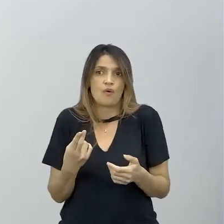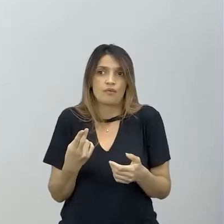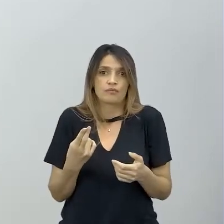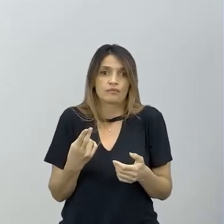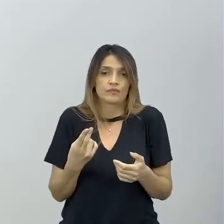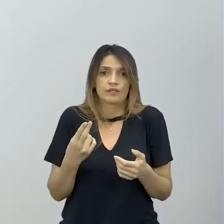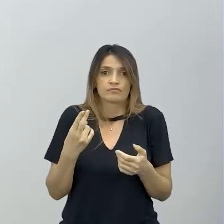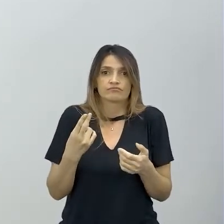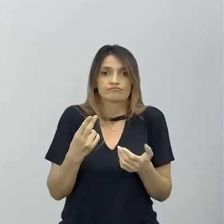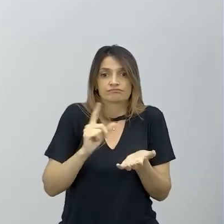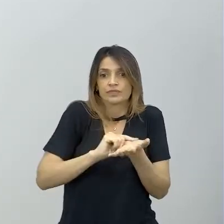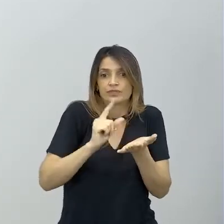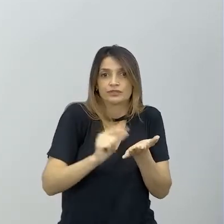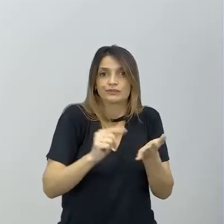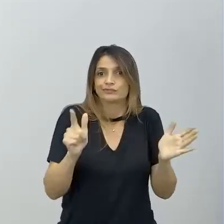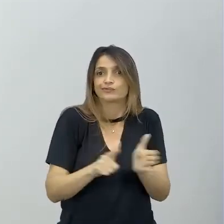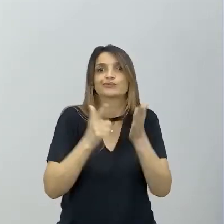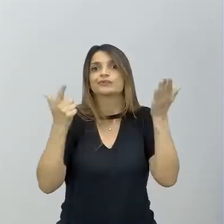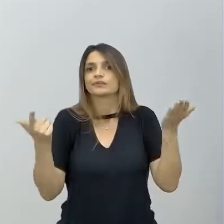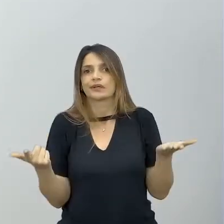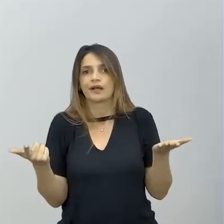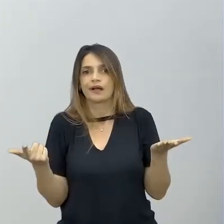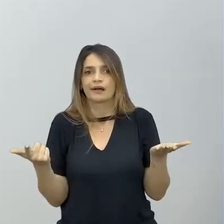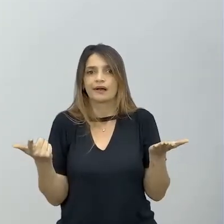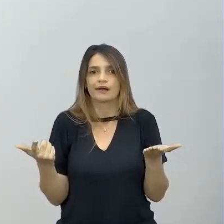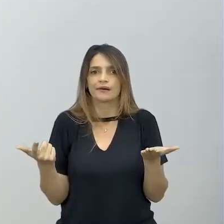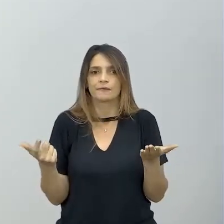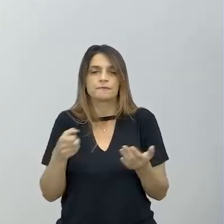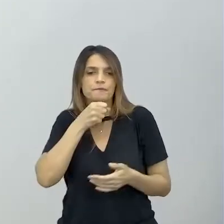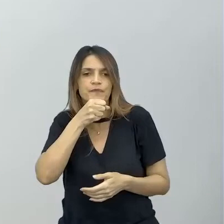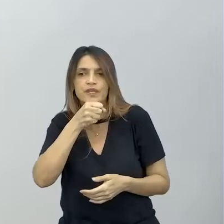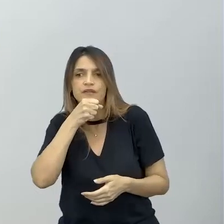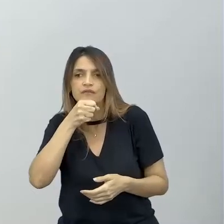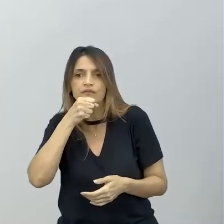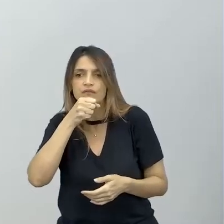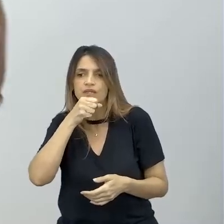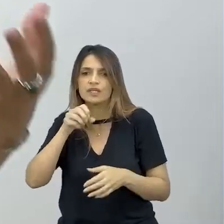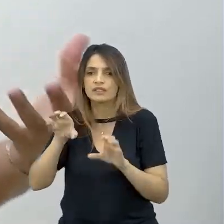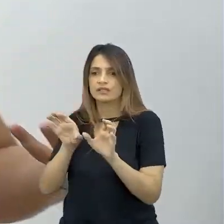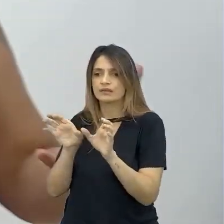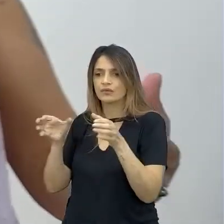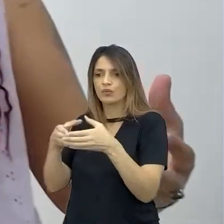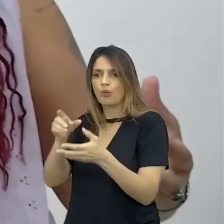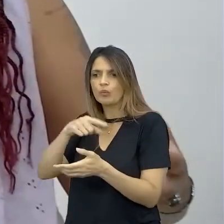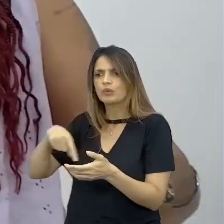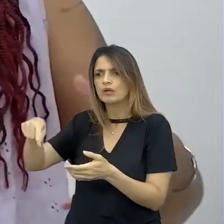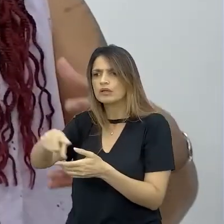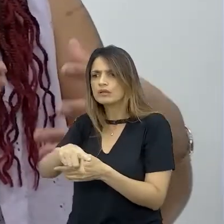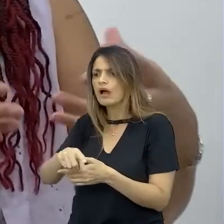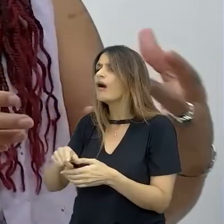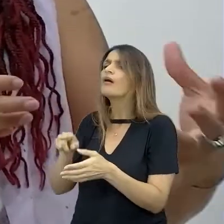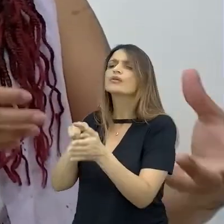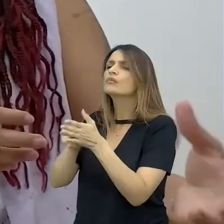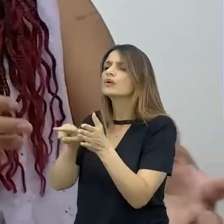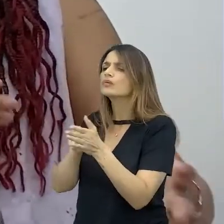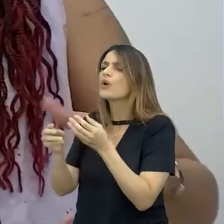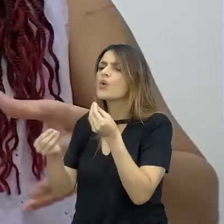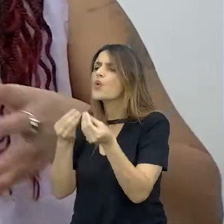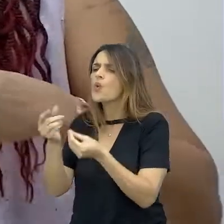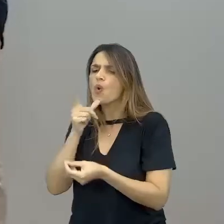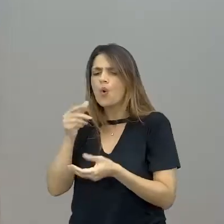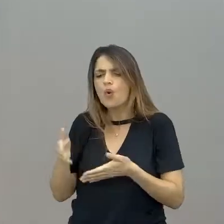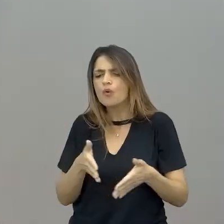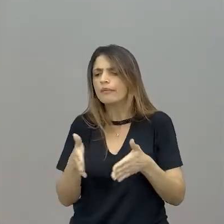artigo jornalístico, né? Fazer entrevistas no entorno, né? Perguntar para a comunidade como que aquele